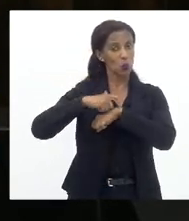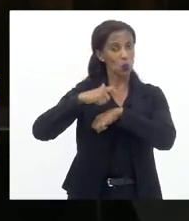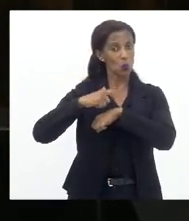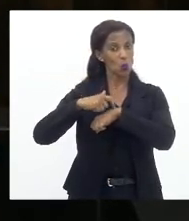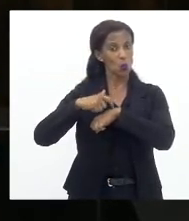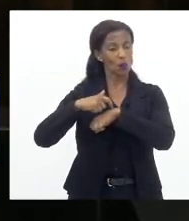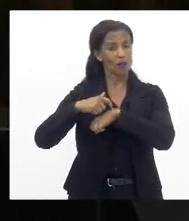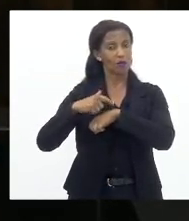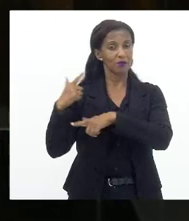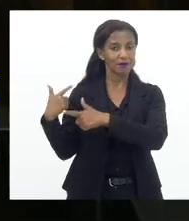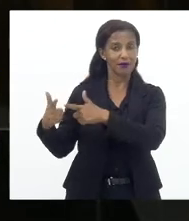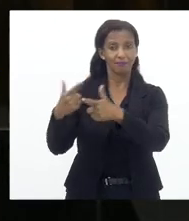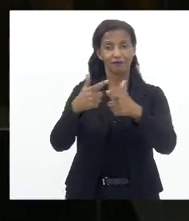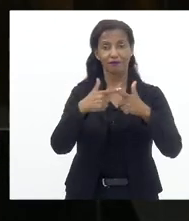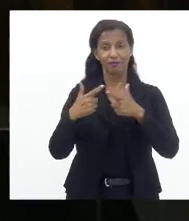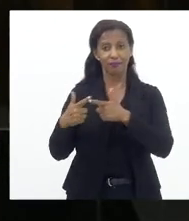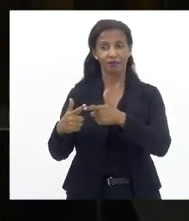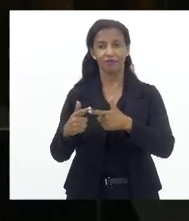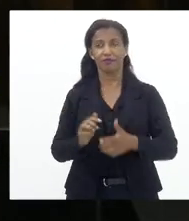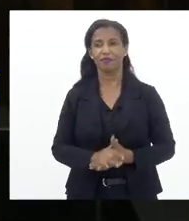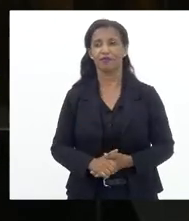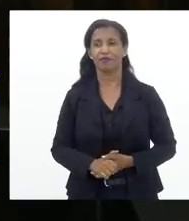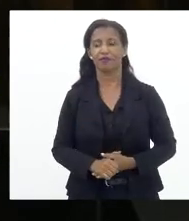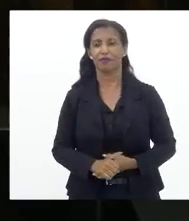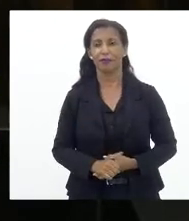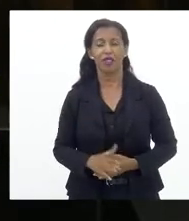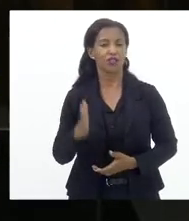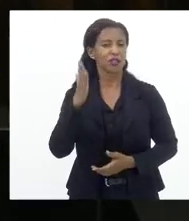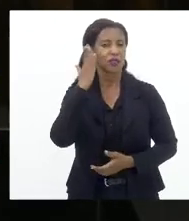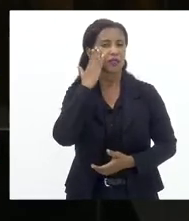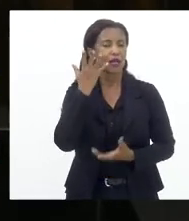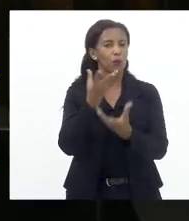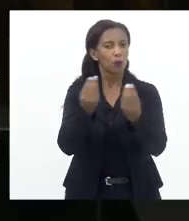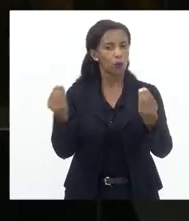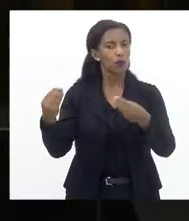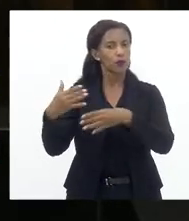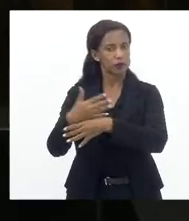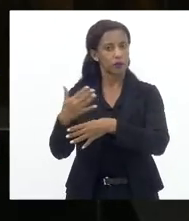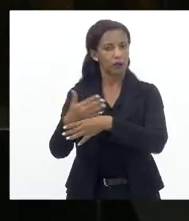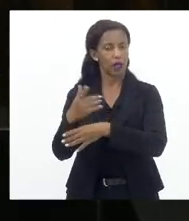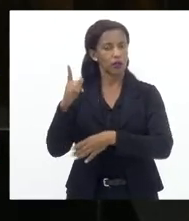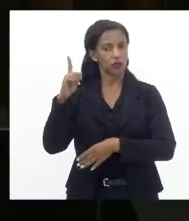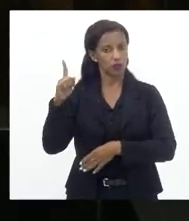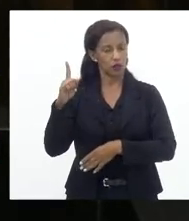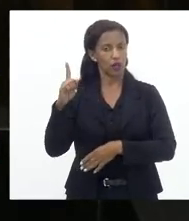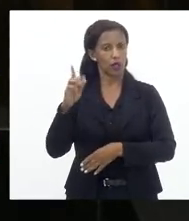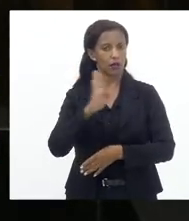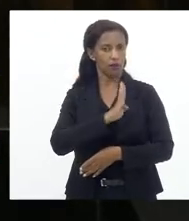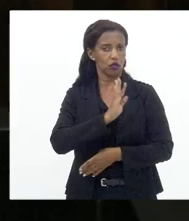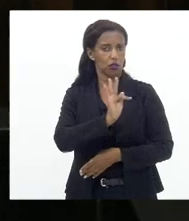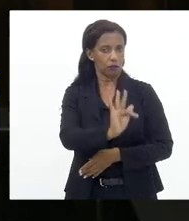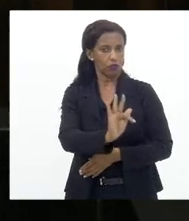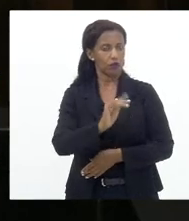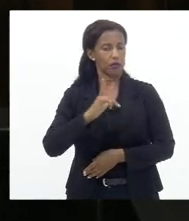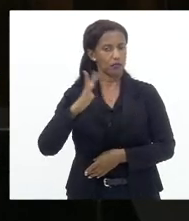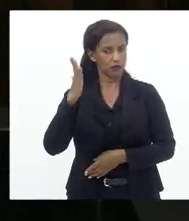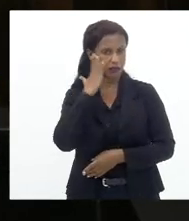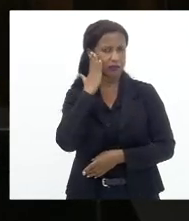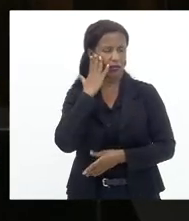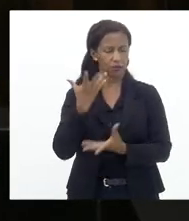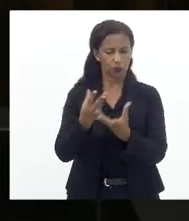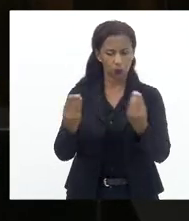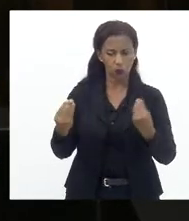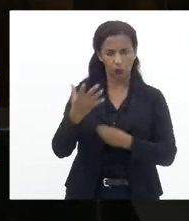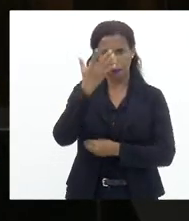retificação financeira do Rio de Janeiro que a gente sabe que muitas cidades da Baixada Fluminense a gente tem uma população volante muito grande